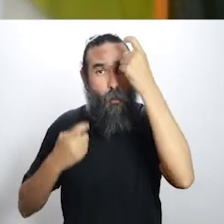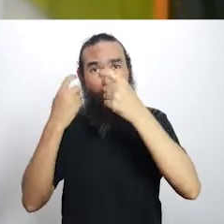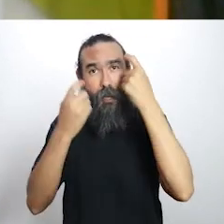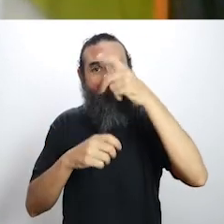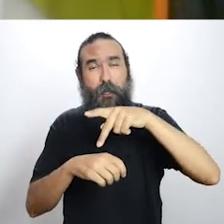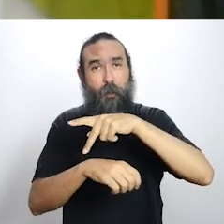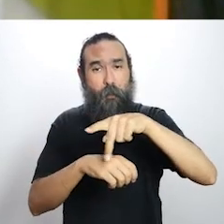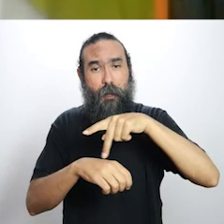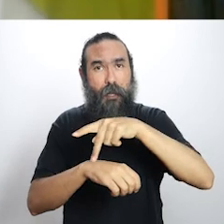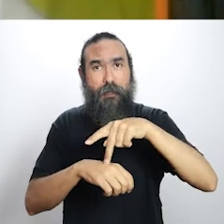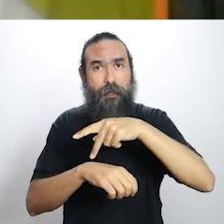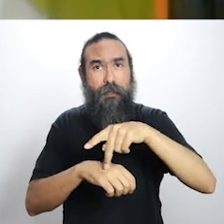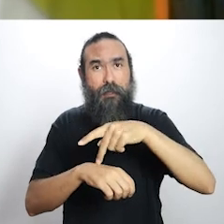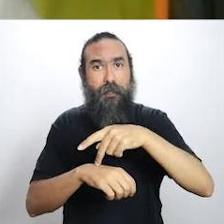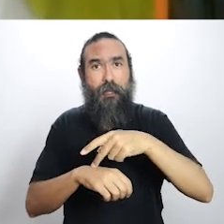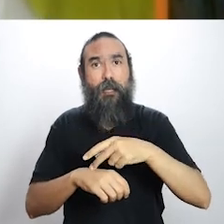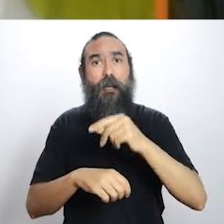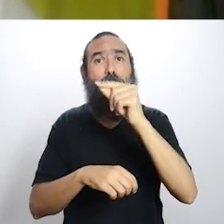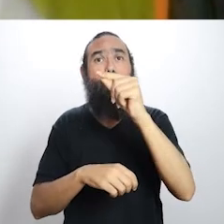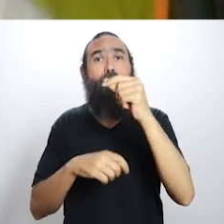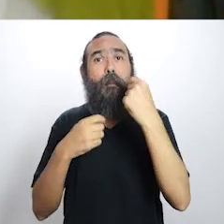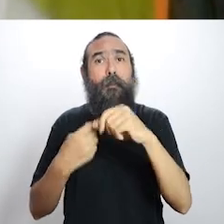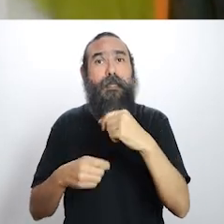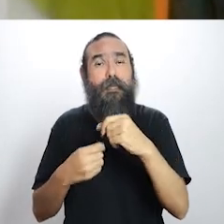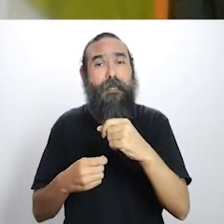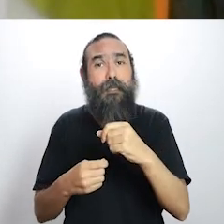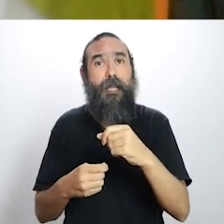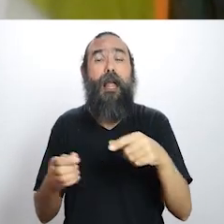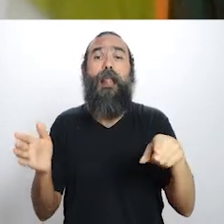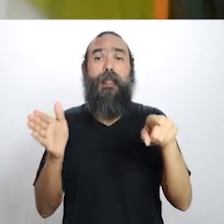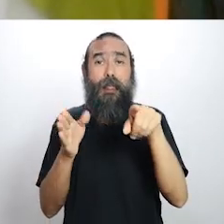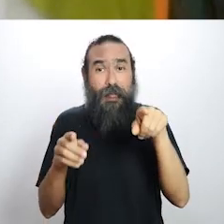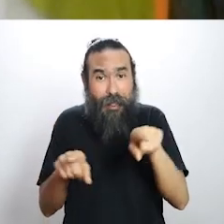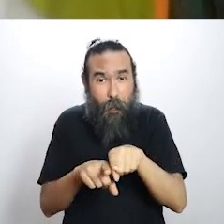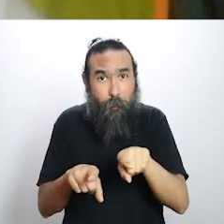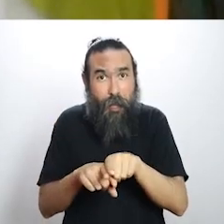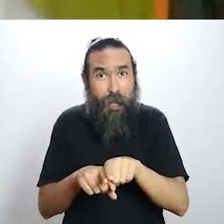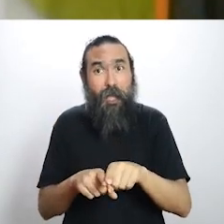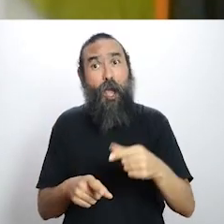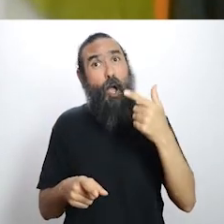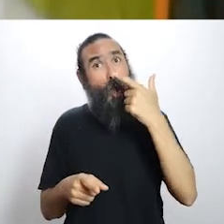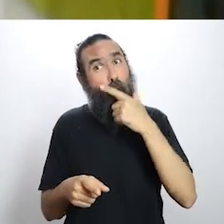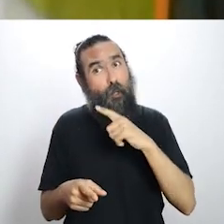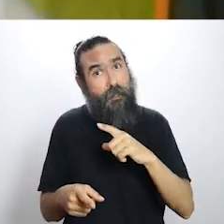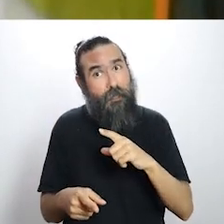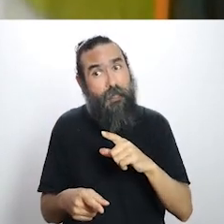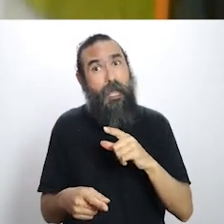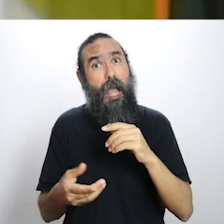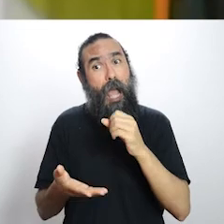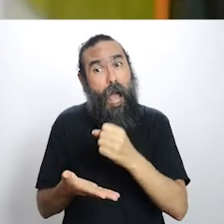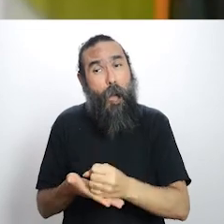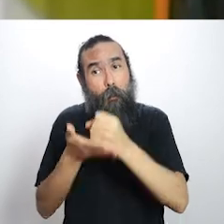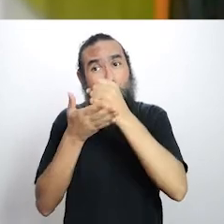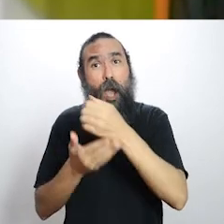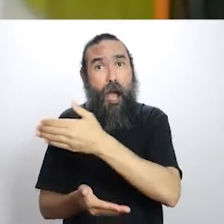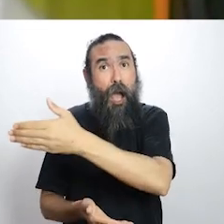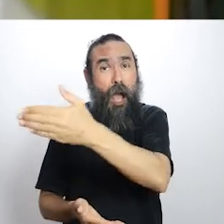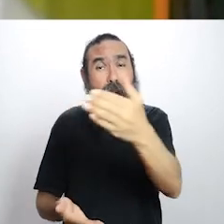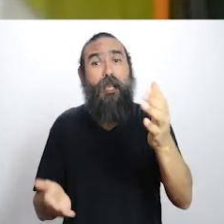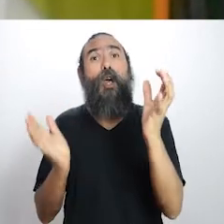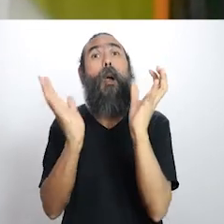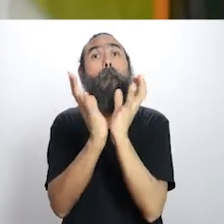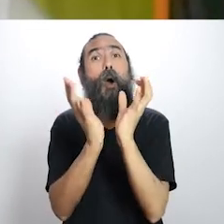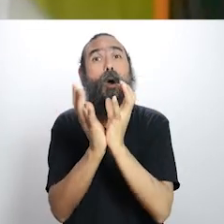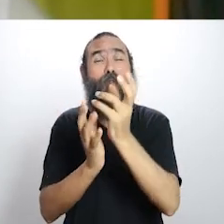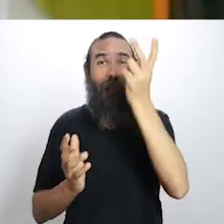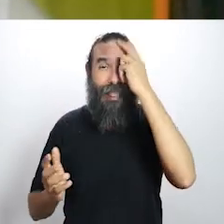comunidades e povos tradicionais, que muitas vezes não têm grandes produções,